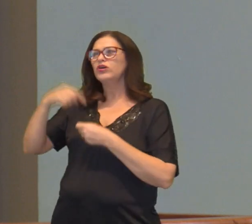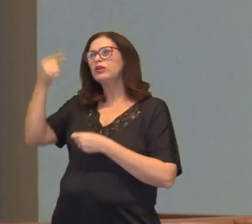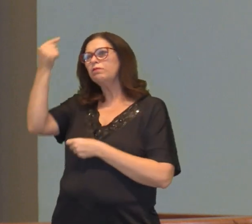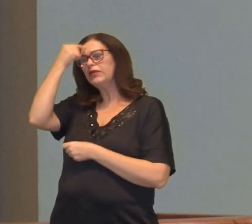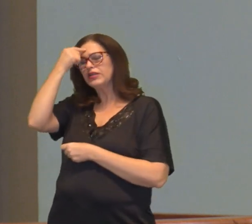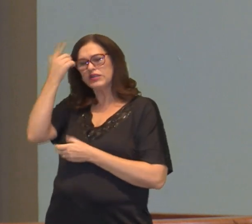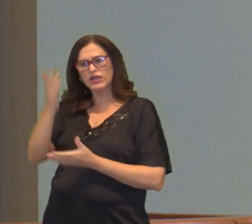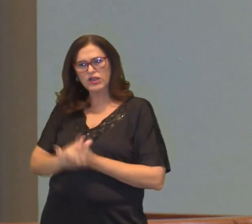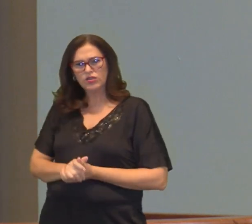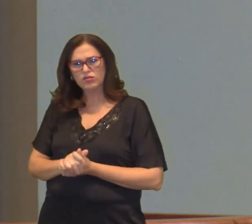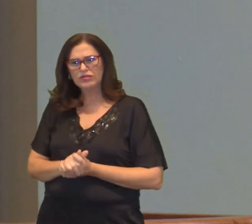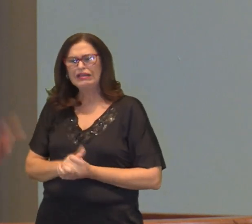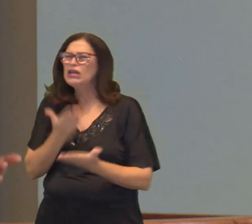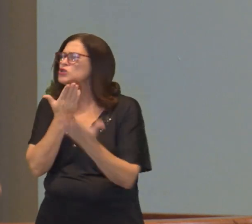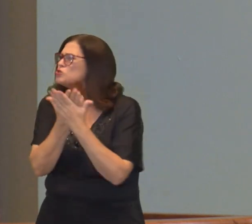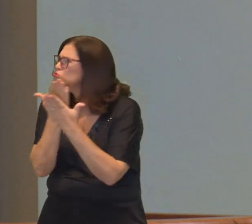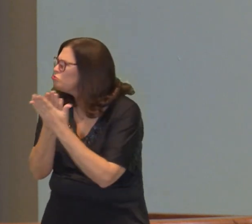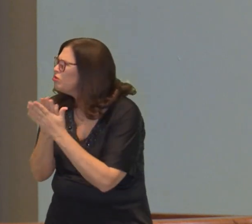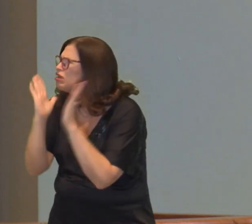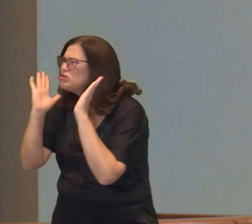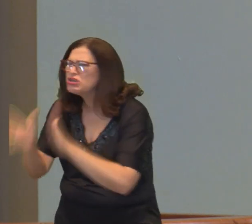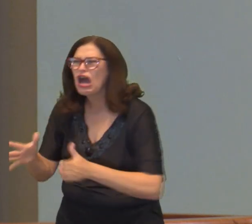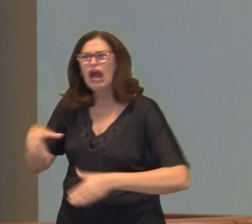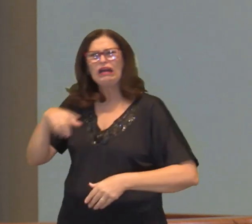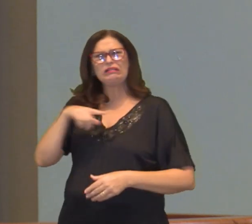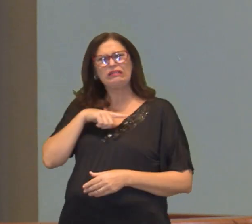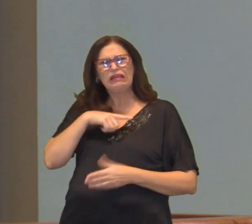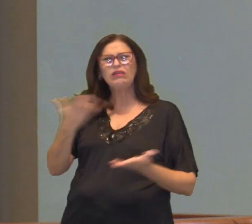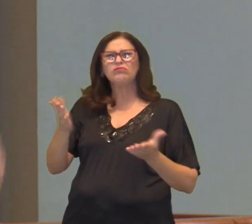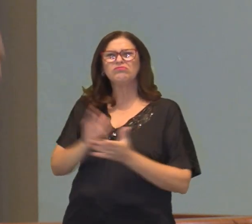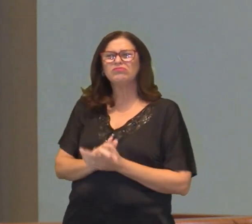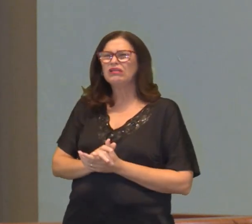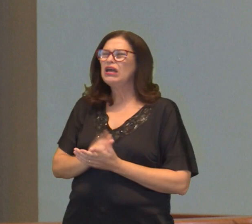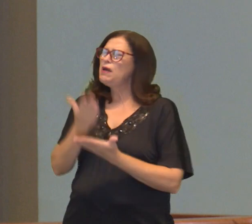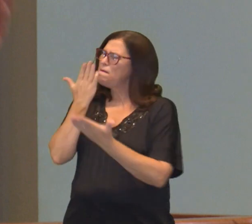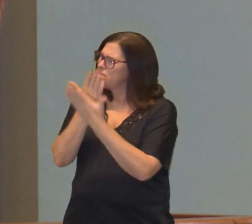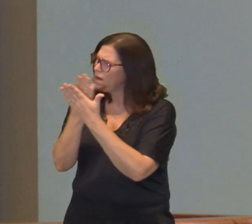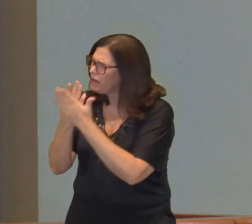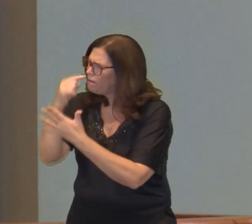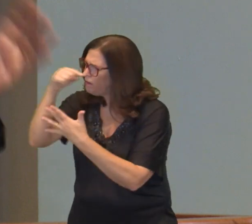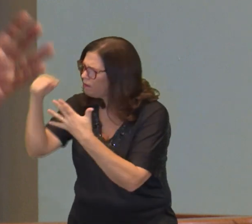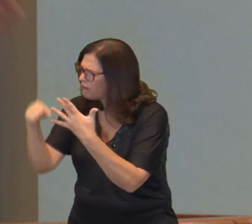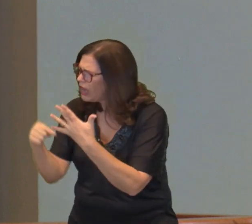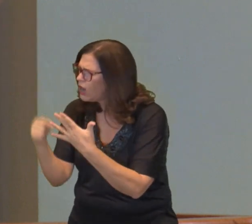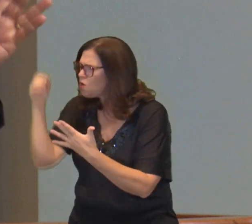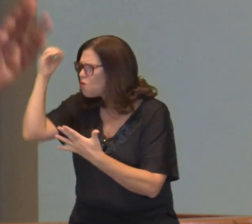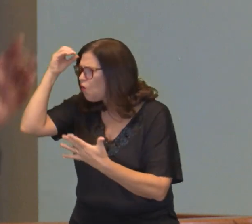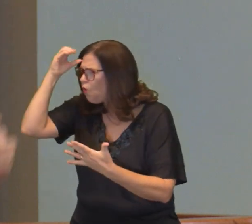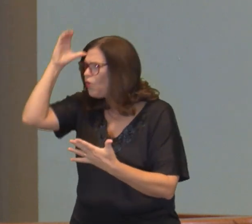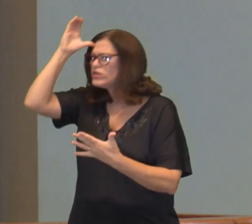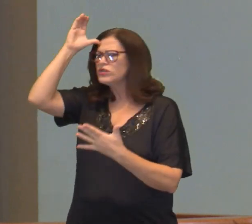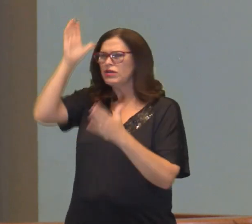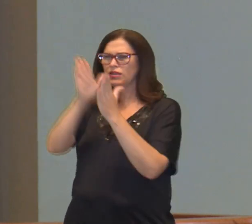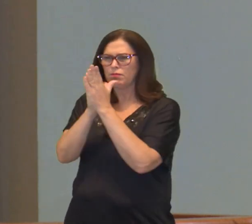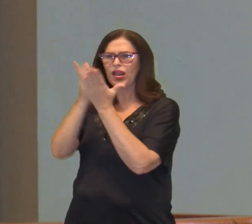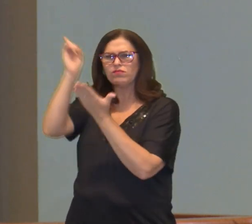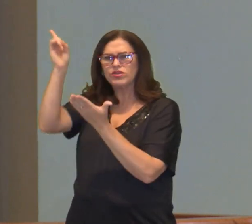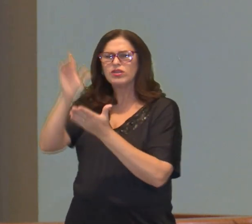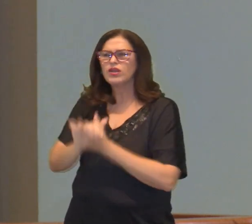com todos os estudos que possuía, com todo o conhecimento que ele possuía da palavra de